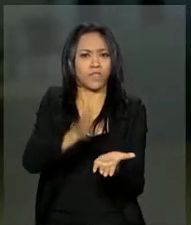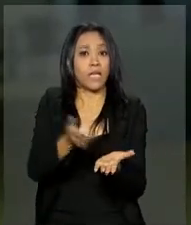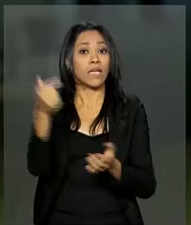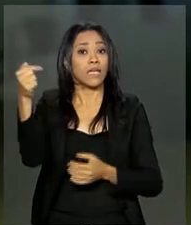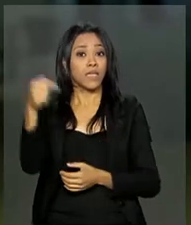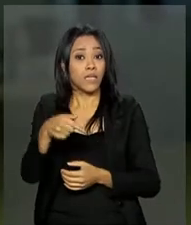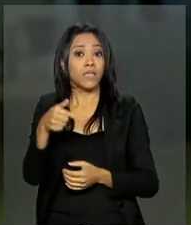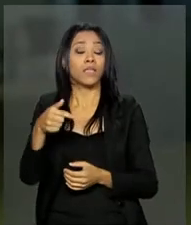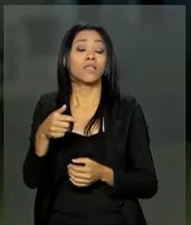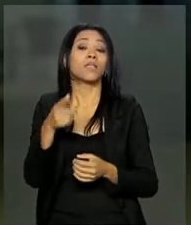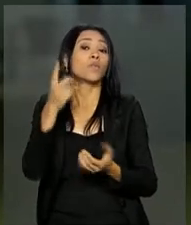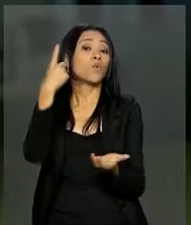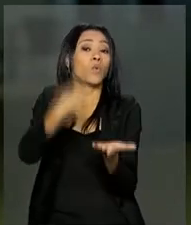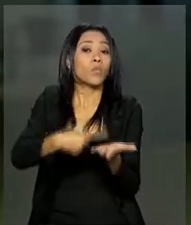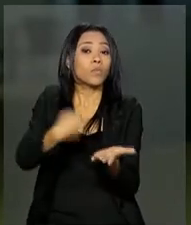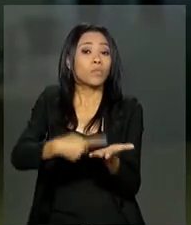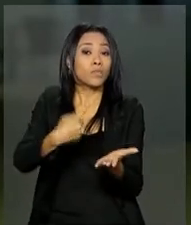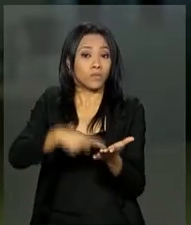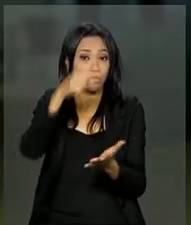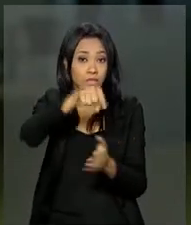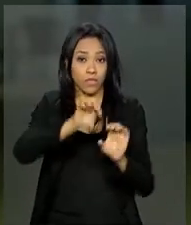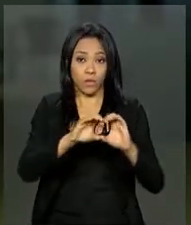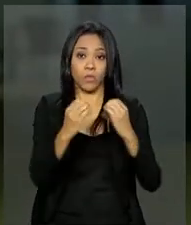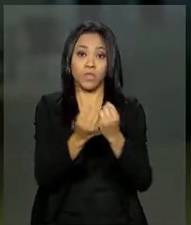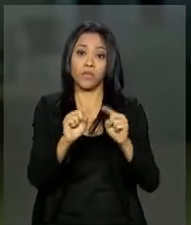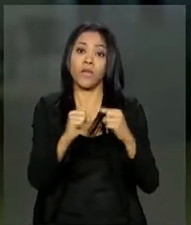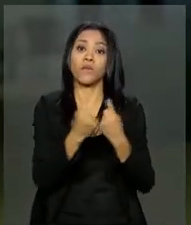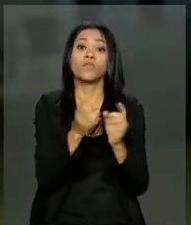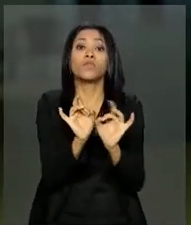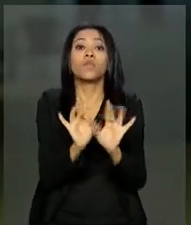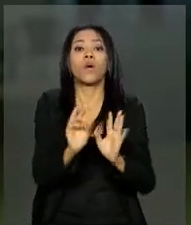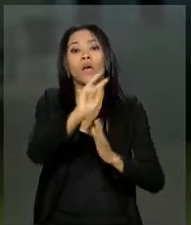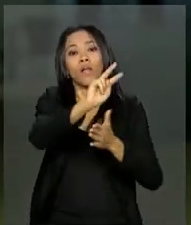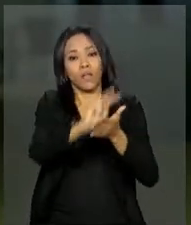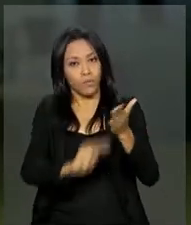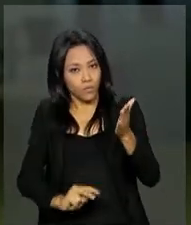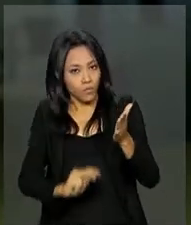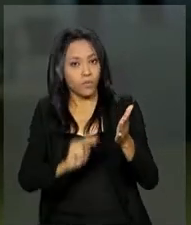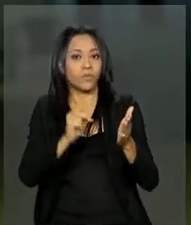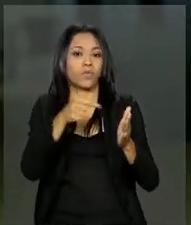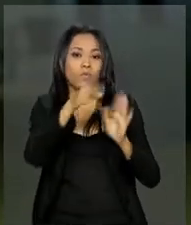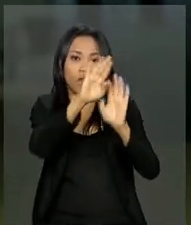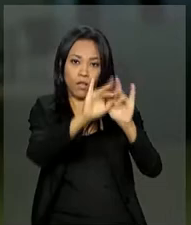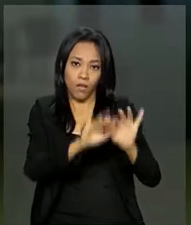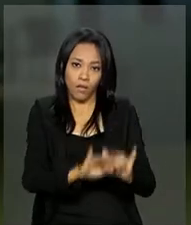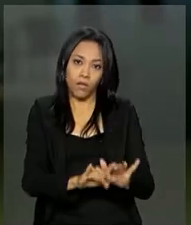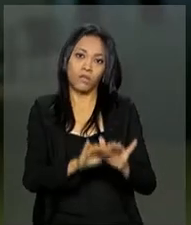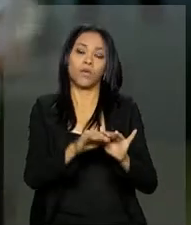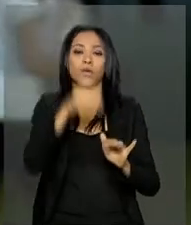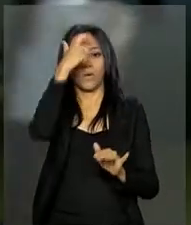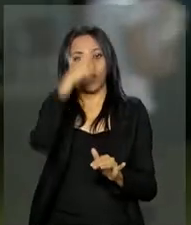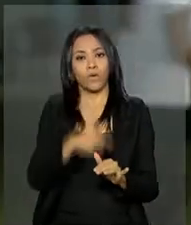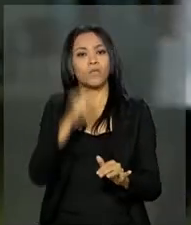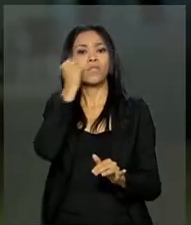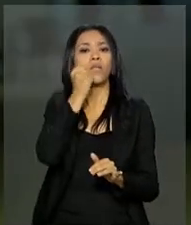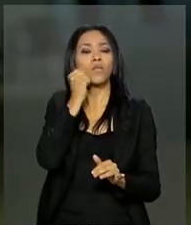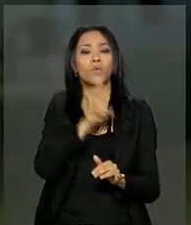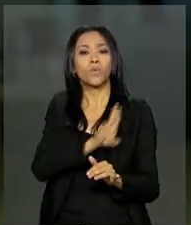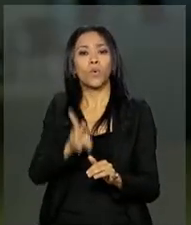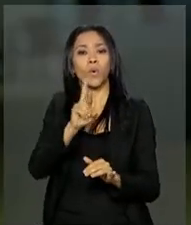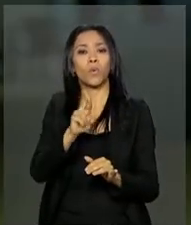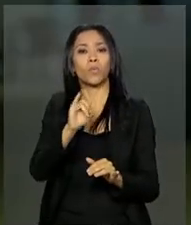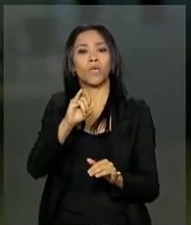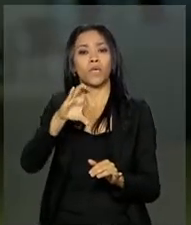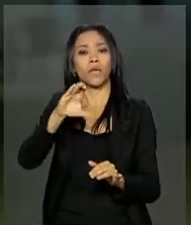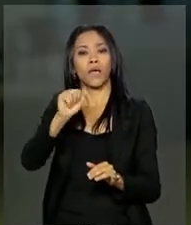acordo que foi feito lá na comissão, hoje vai ser feita justamente a leitura desse relatório pelo relator, o senador Ricardo